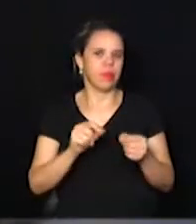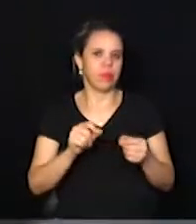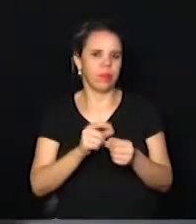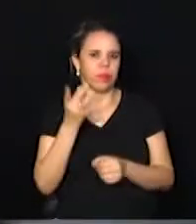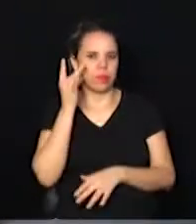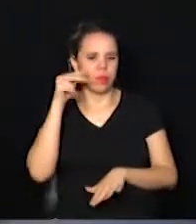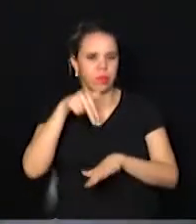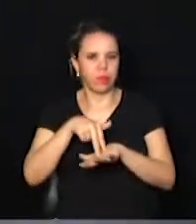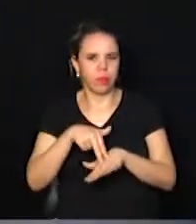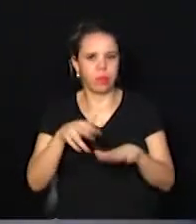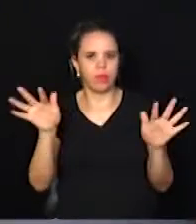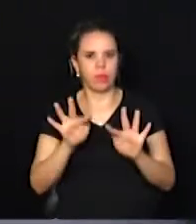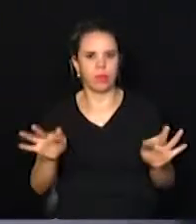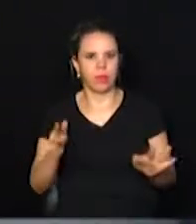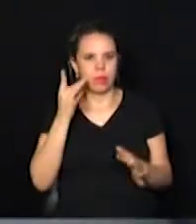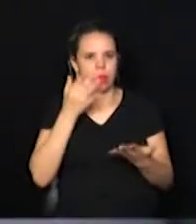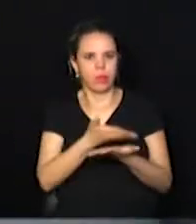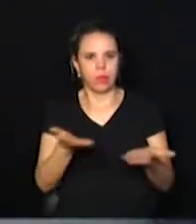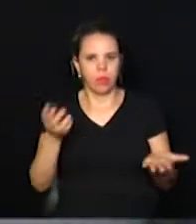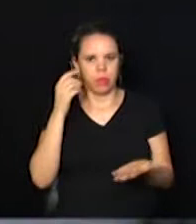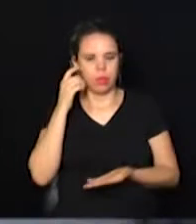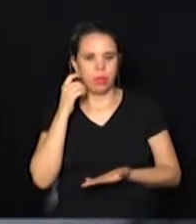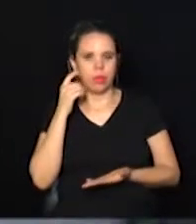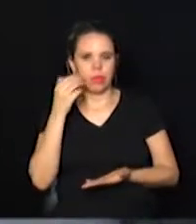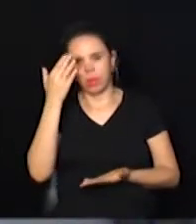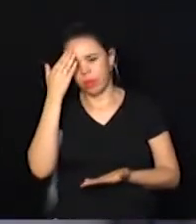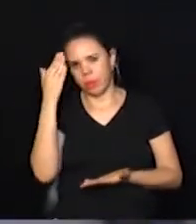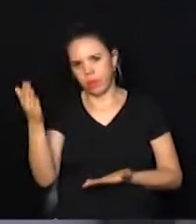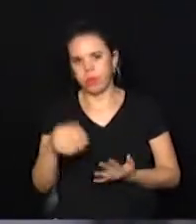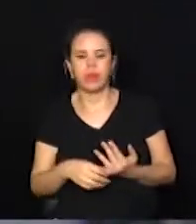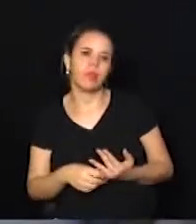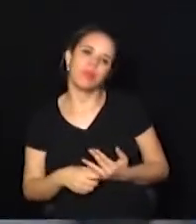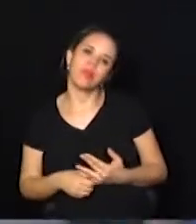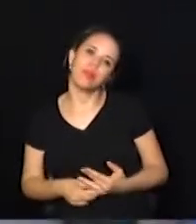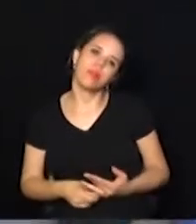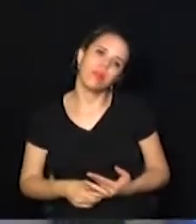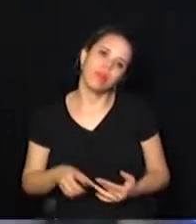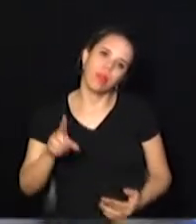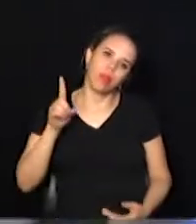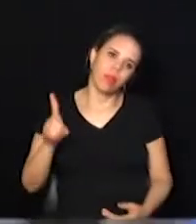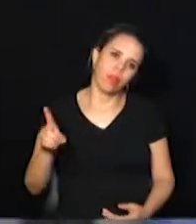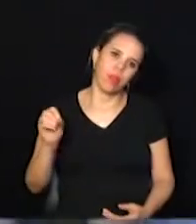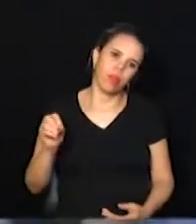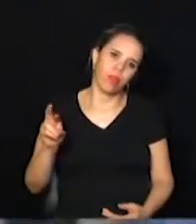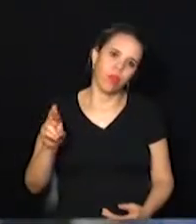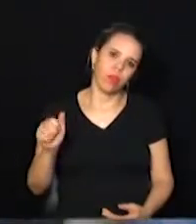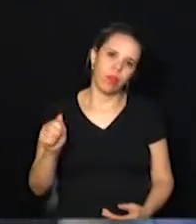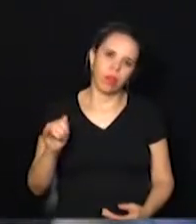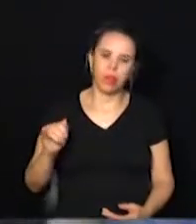presencial, então estou muito feliz com a presença de vocês aqui também. Quero agradecer a Doraci, que ajudou na